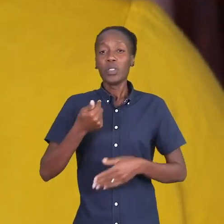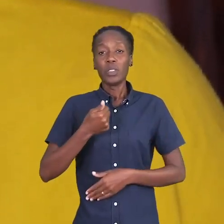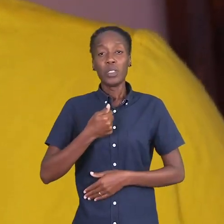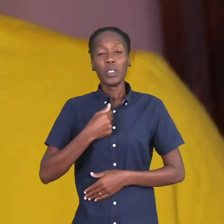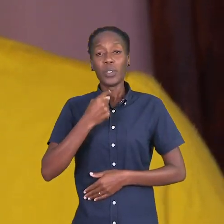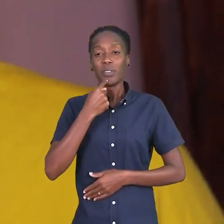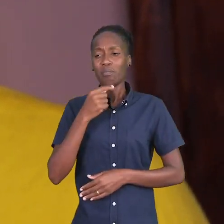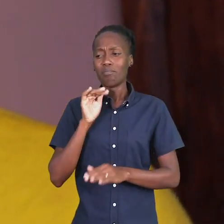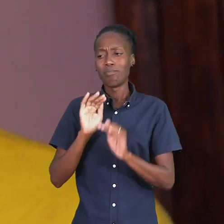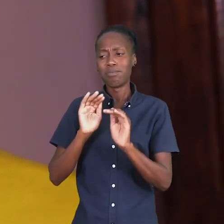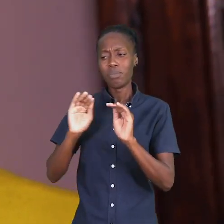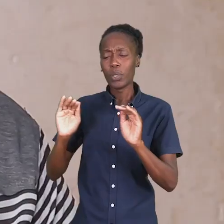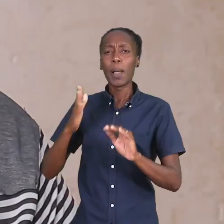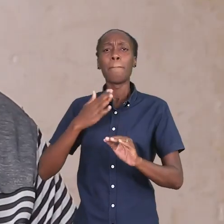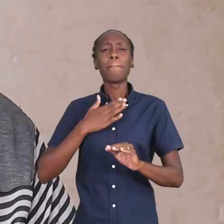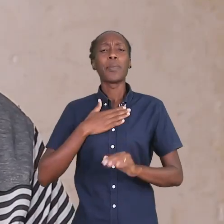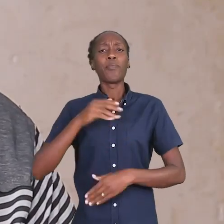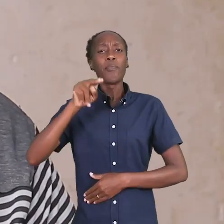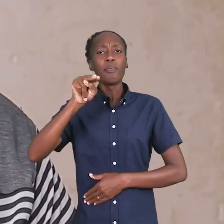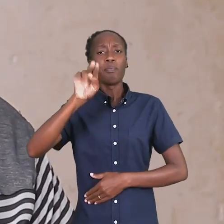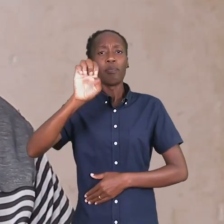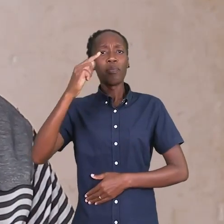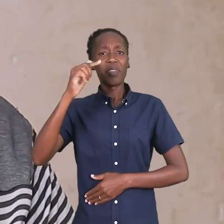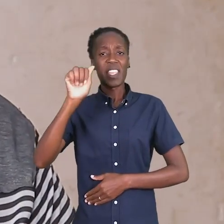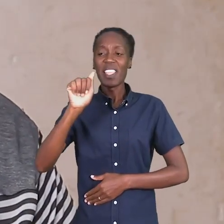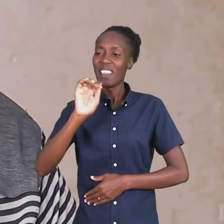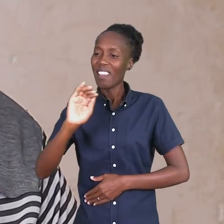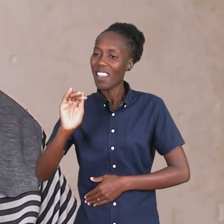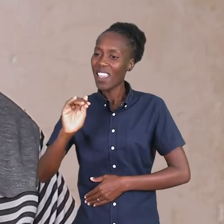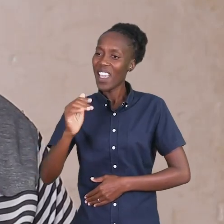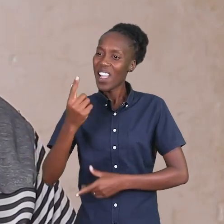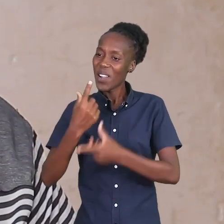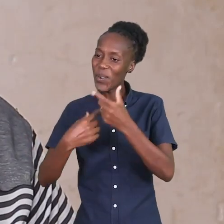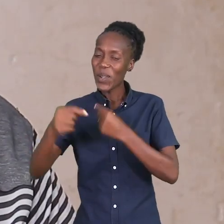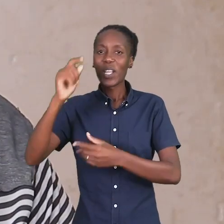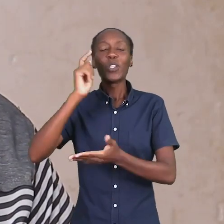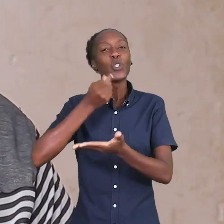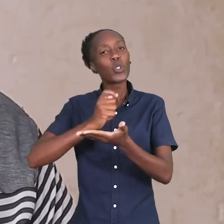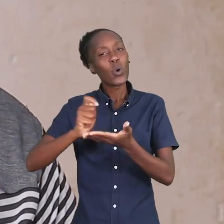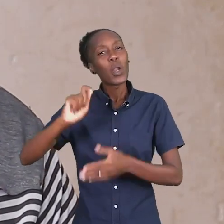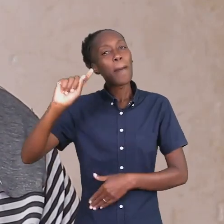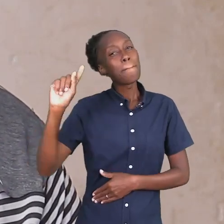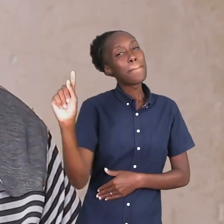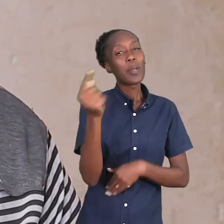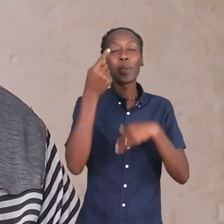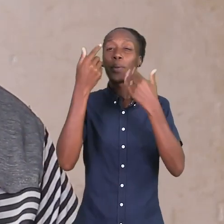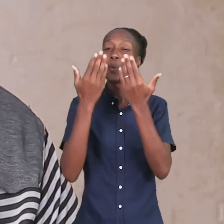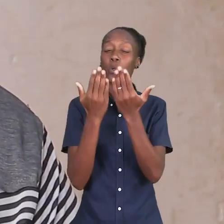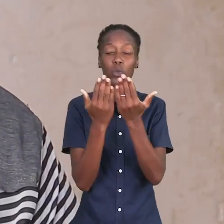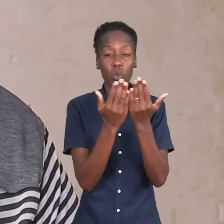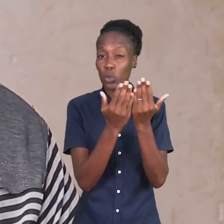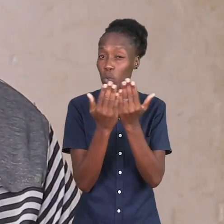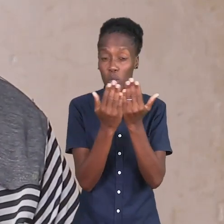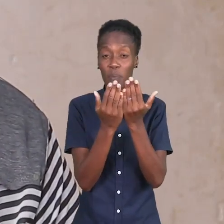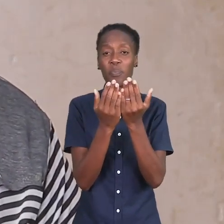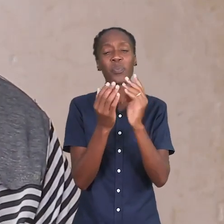Eu até costumo incentivar mesmo as minhas netas. Eu digo, vão à escola. No primeiro lugar é a escola. Depois, no